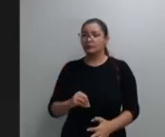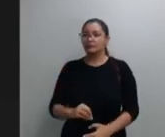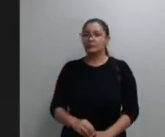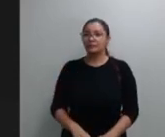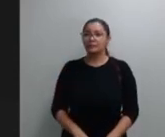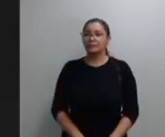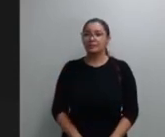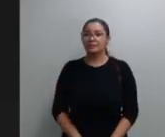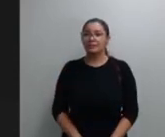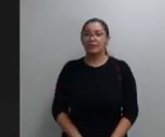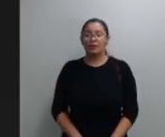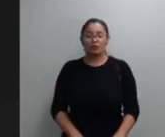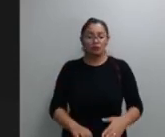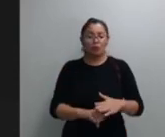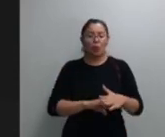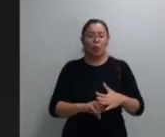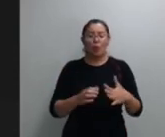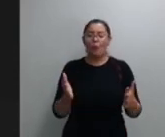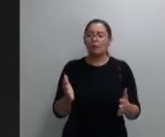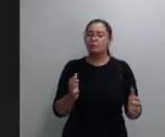montadoras de automóveis no Brasil